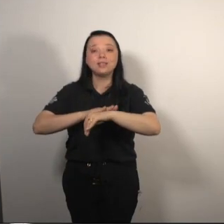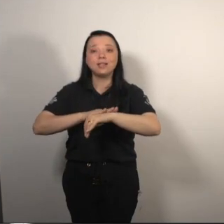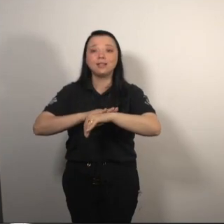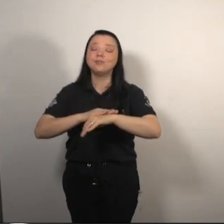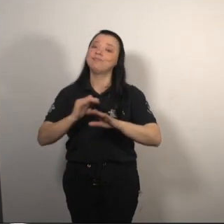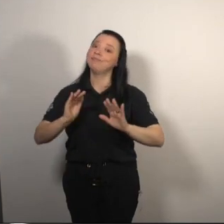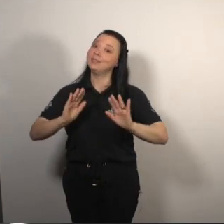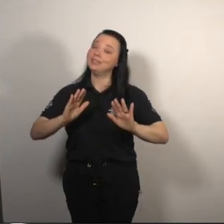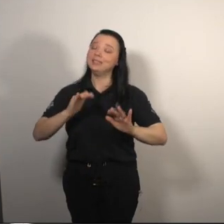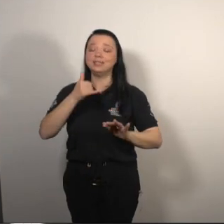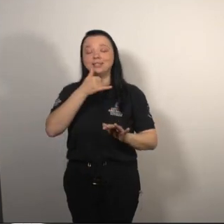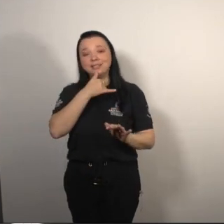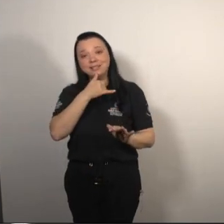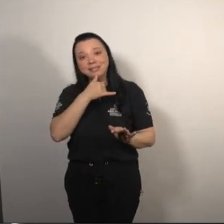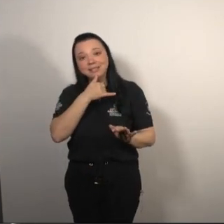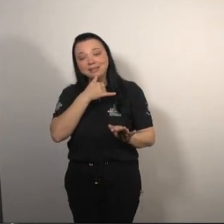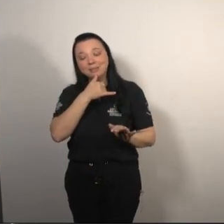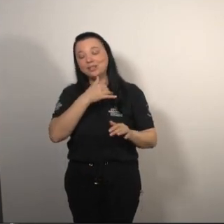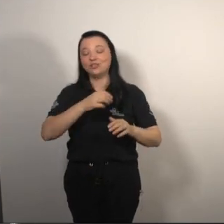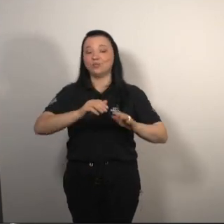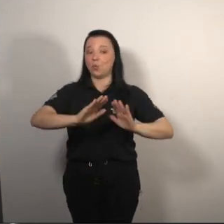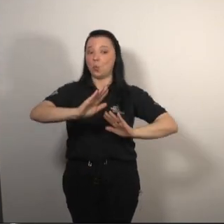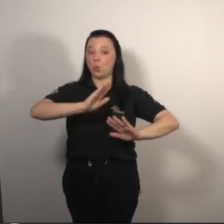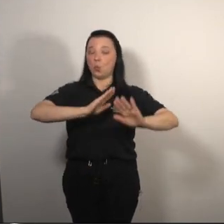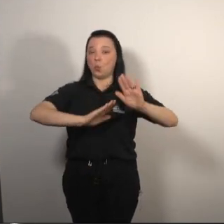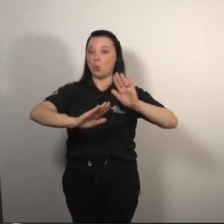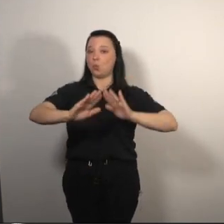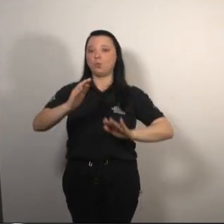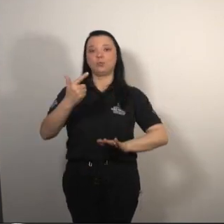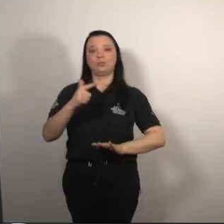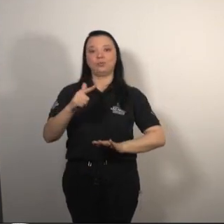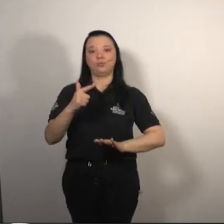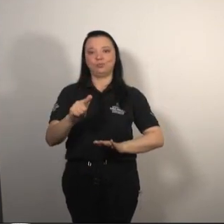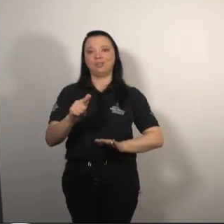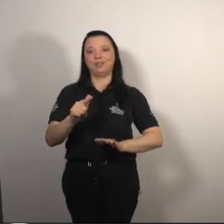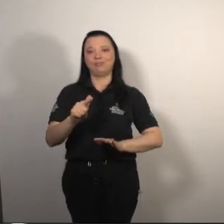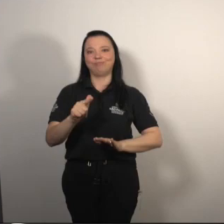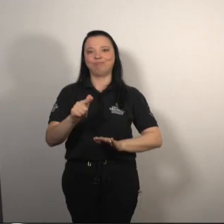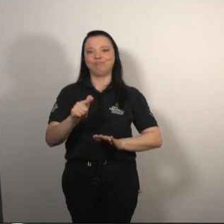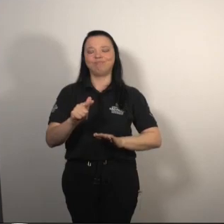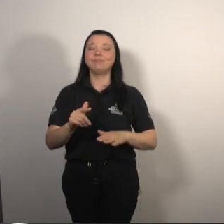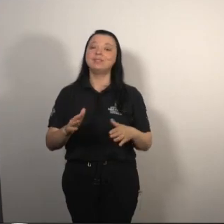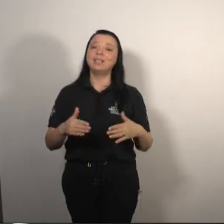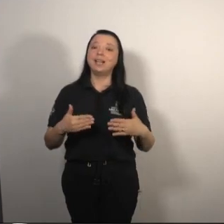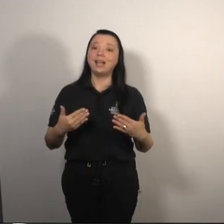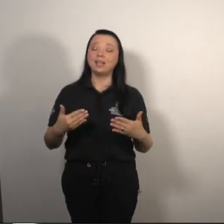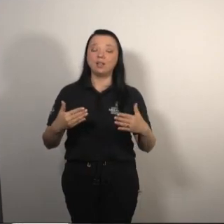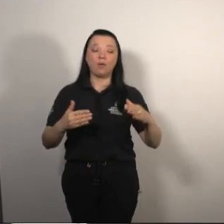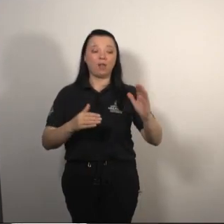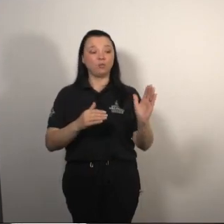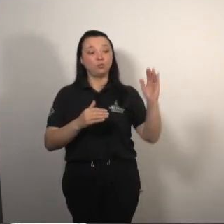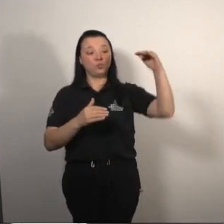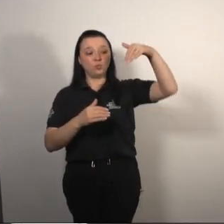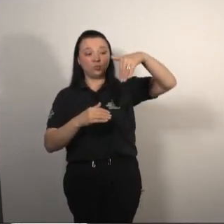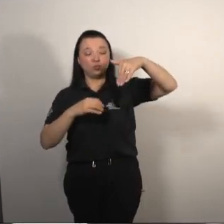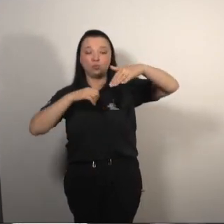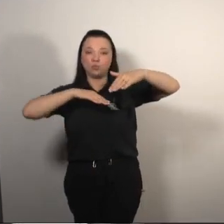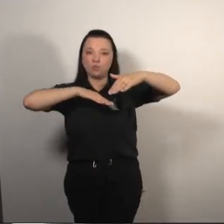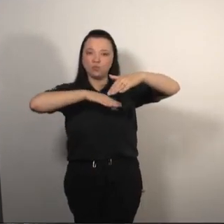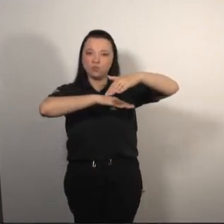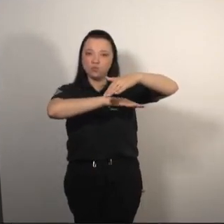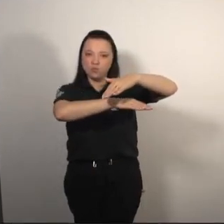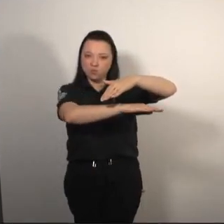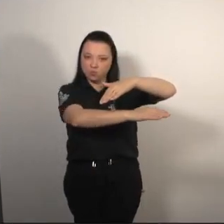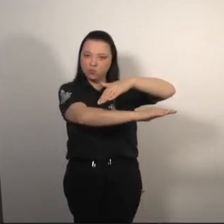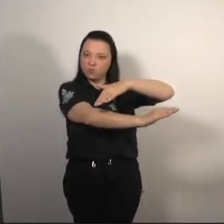cuidado é tomado. A gente teve, por exemplo, para nós, um caso bastante emblemático ali no túnel Ayrton Senna, que era um caminhão do Rio